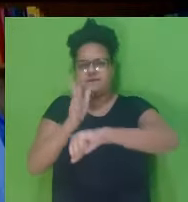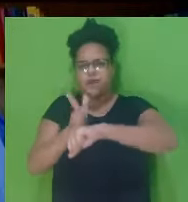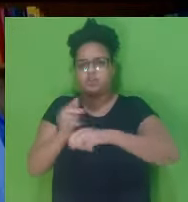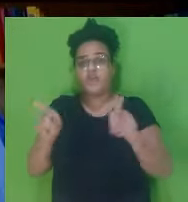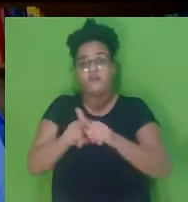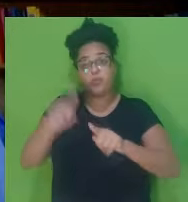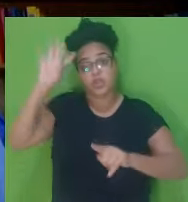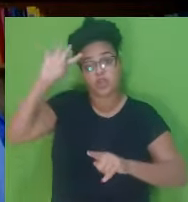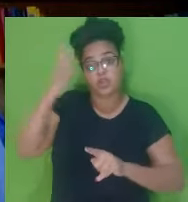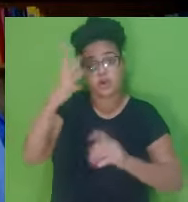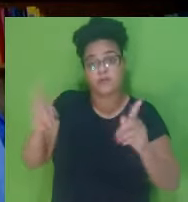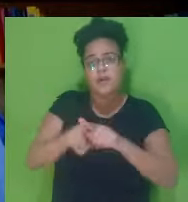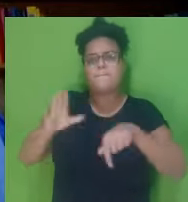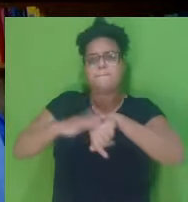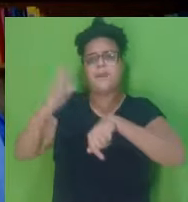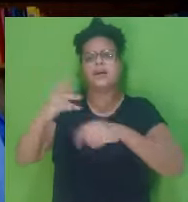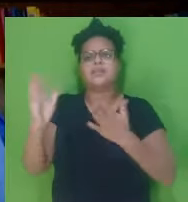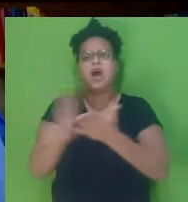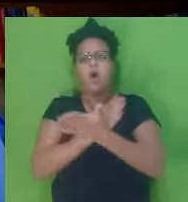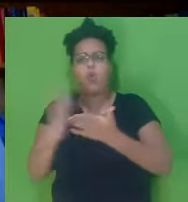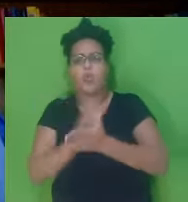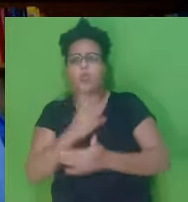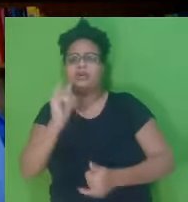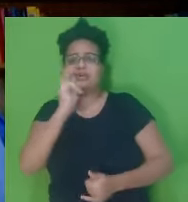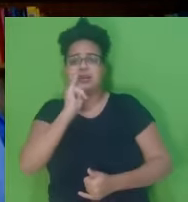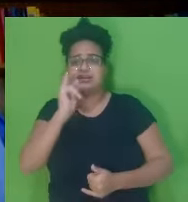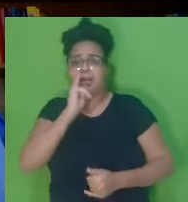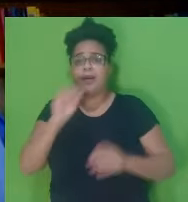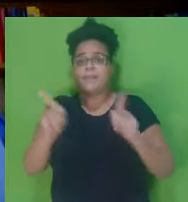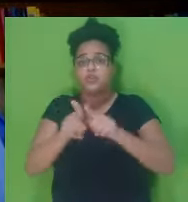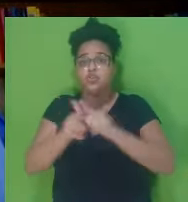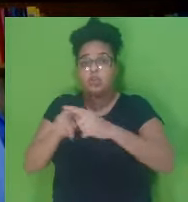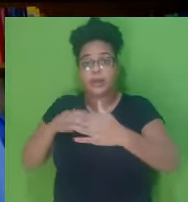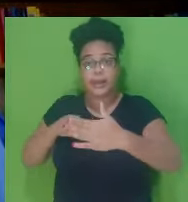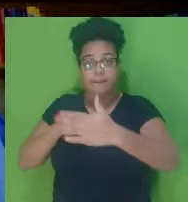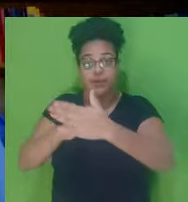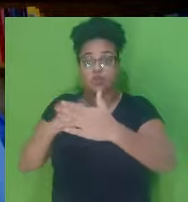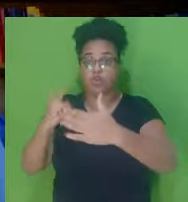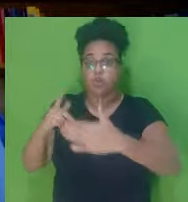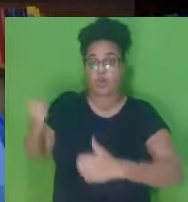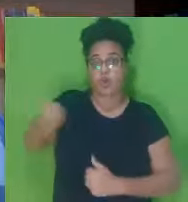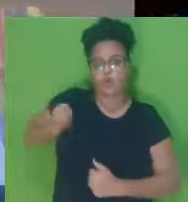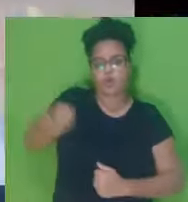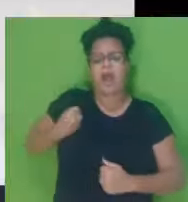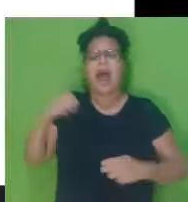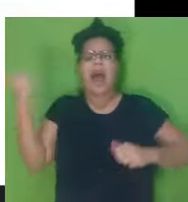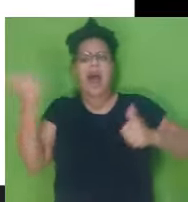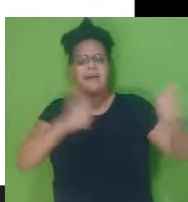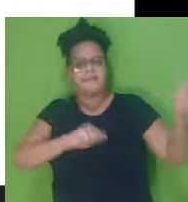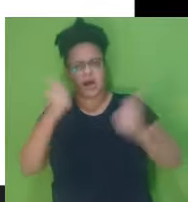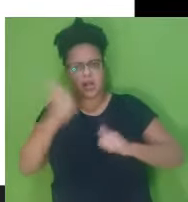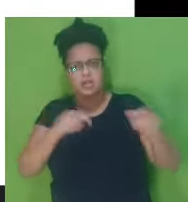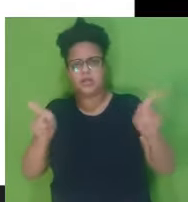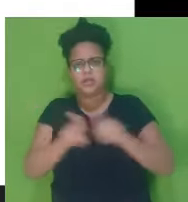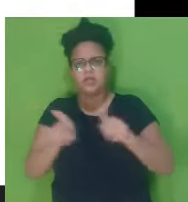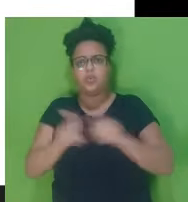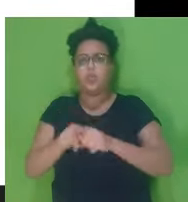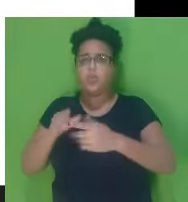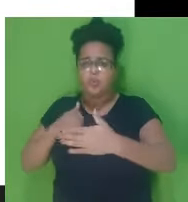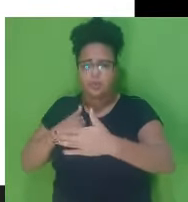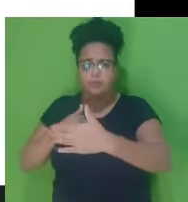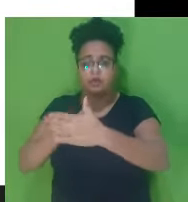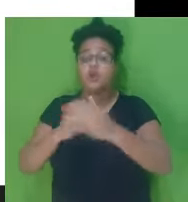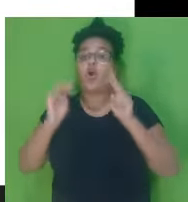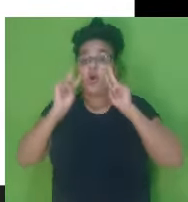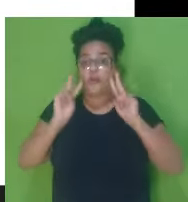Neste vídeo, vamos resolver mais alguns exemplos de limites indeterminados. Analisando este